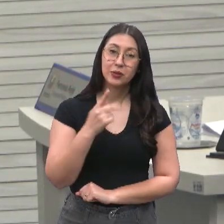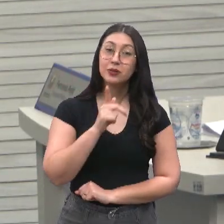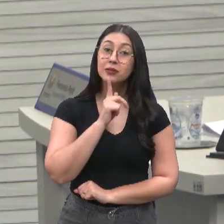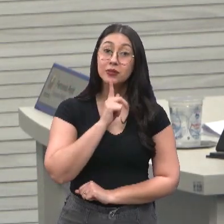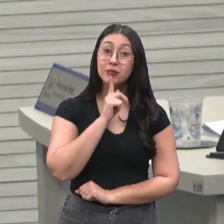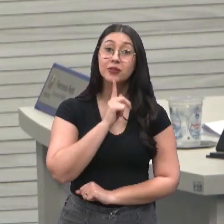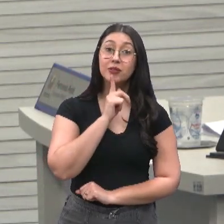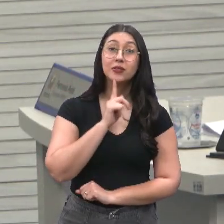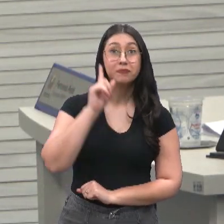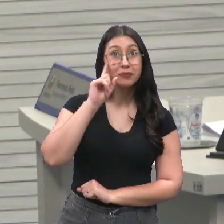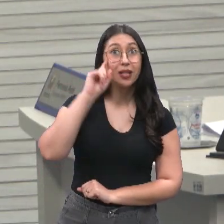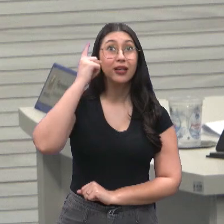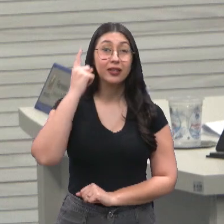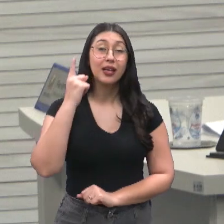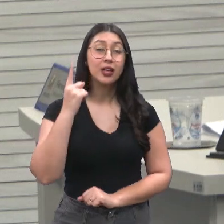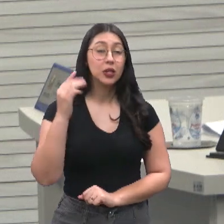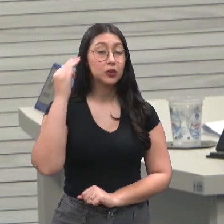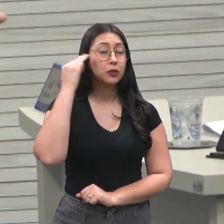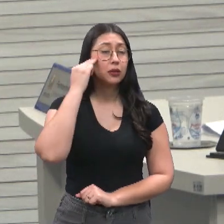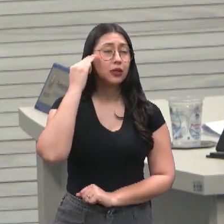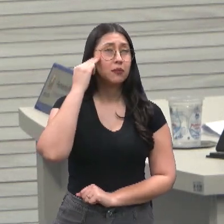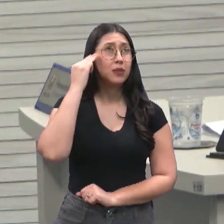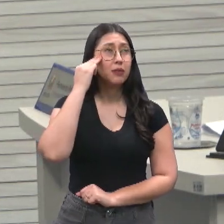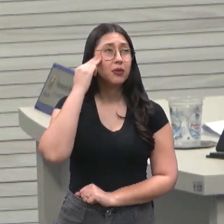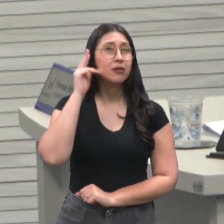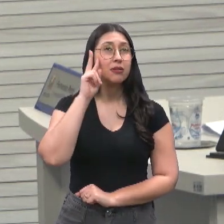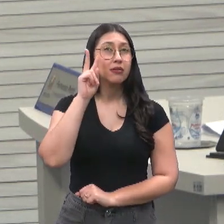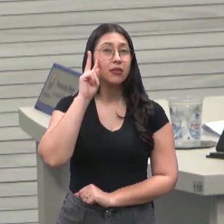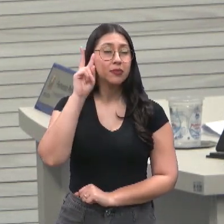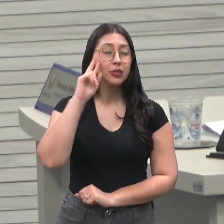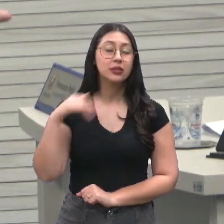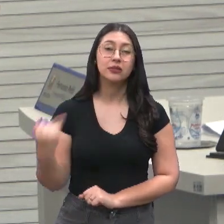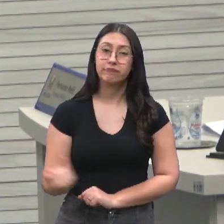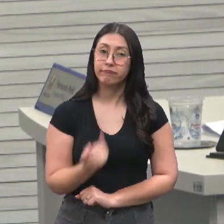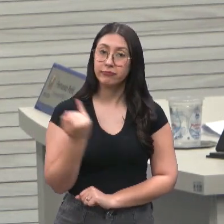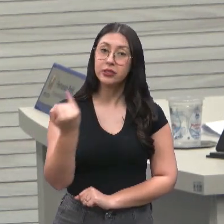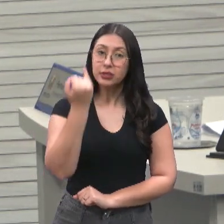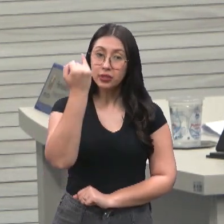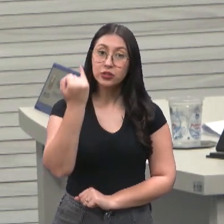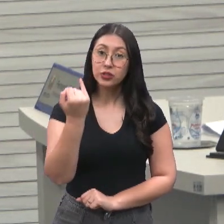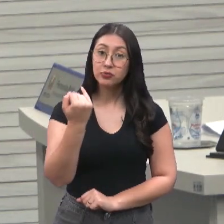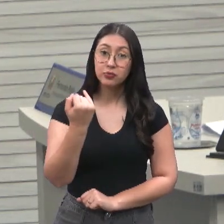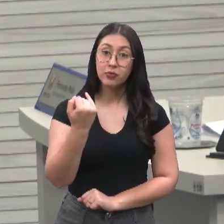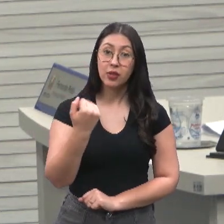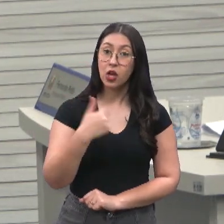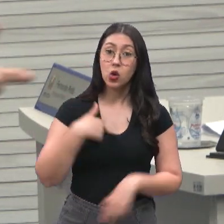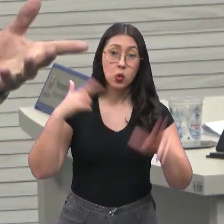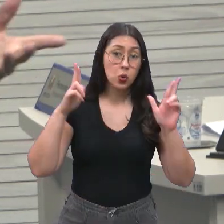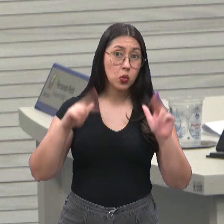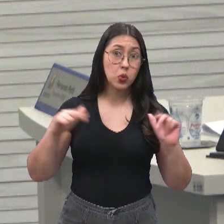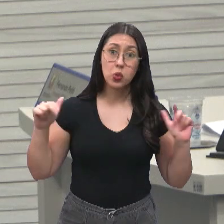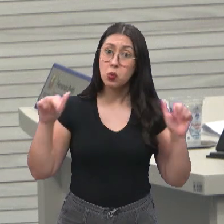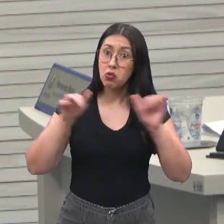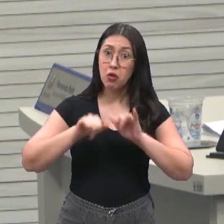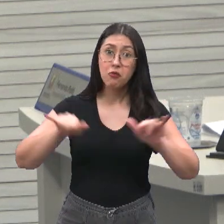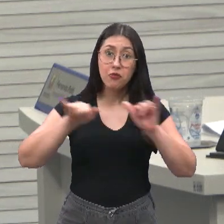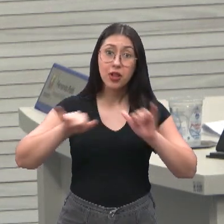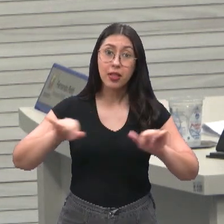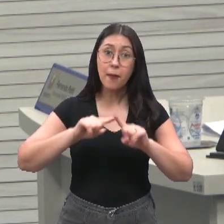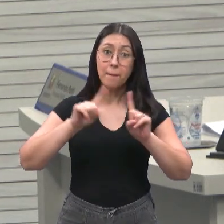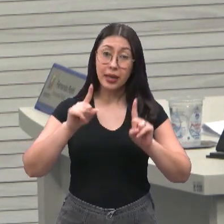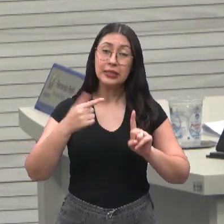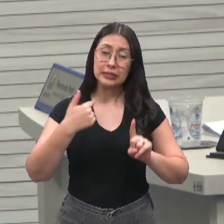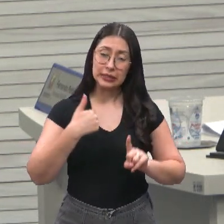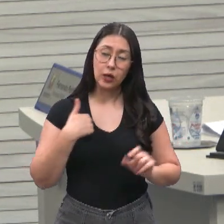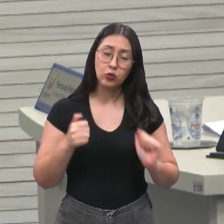do memorial, extremamente importante, né? Eu nunca tinha comentado sobre isso, mas eu e minha esposa também,